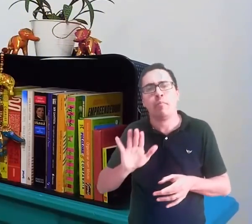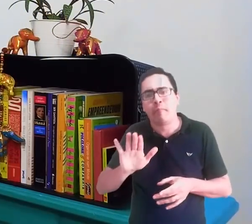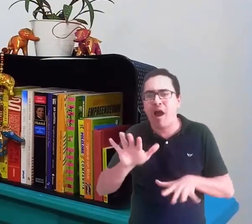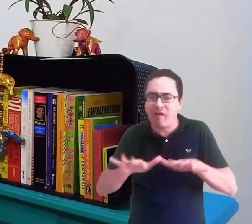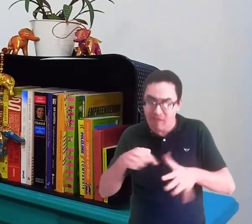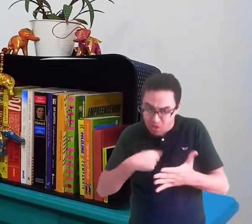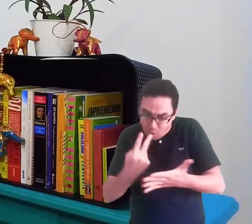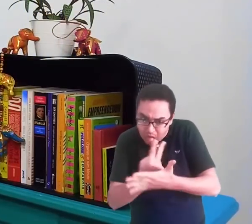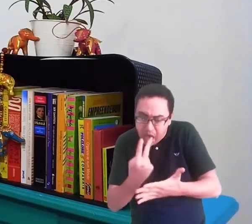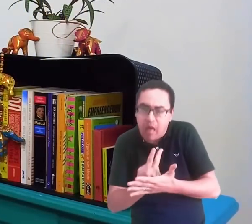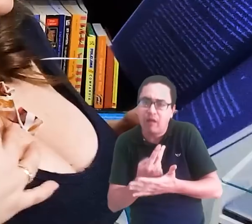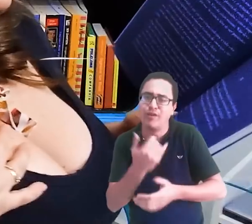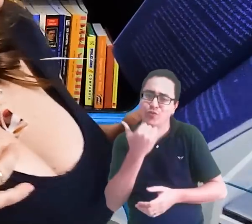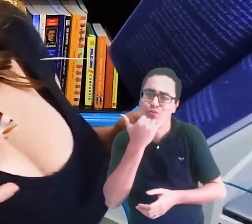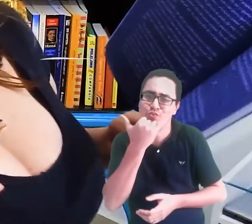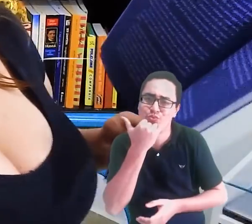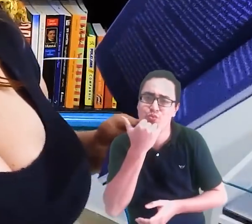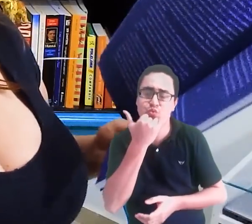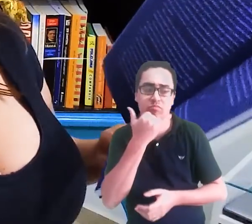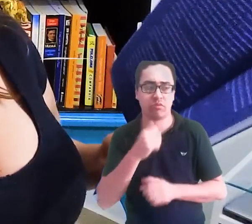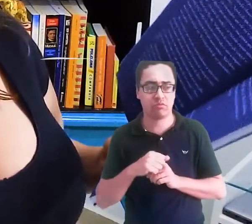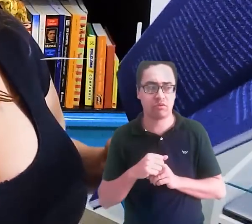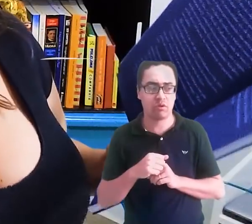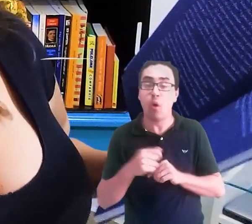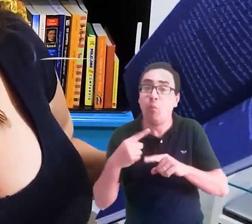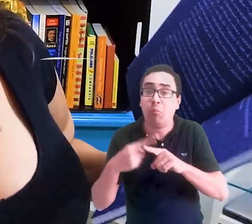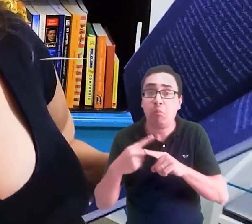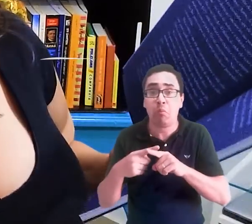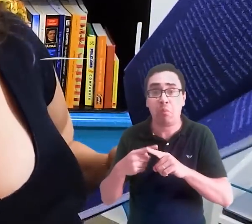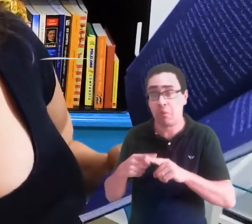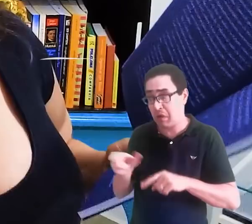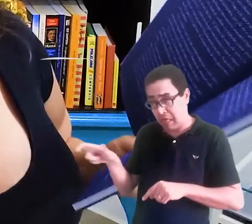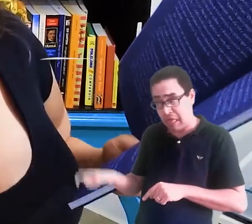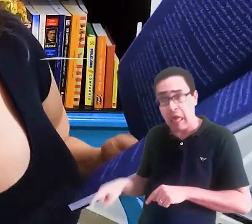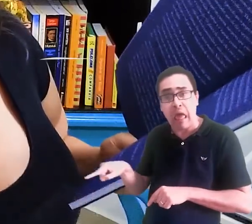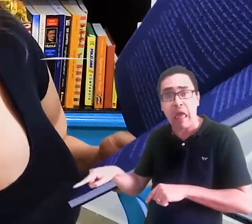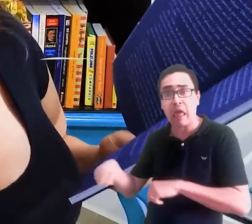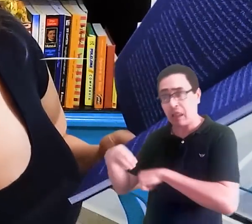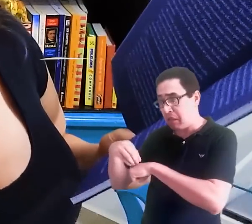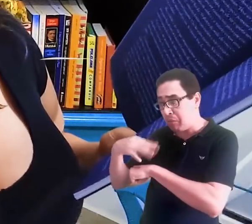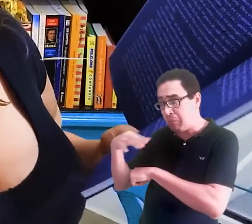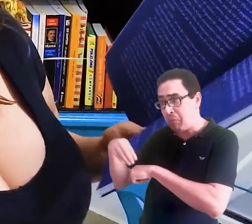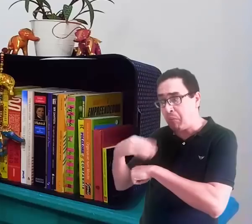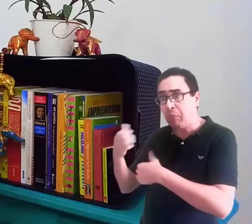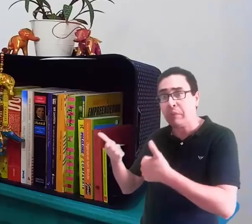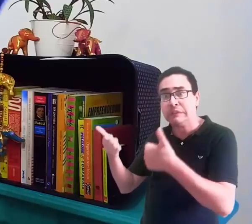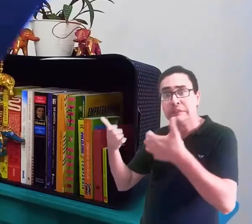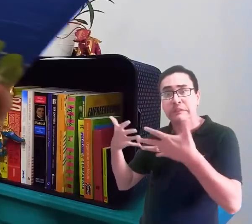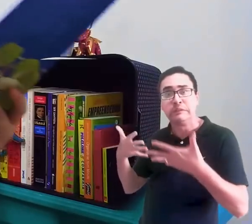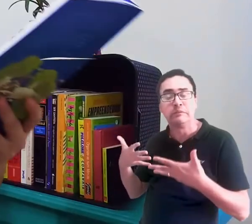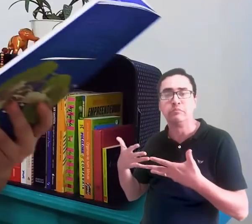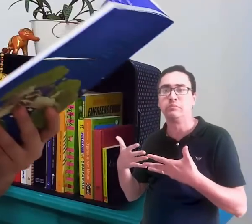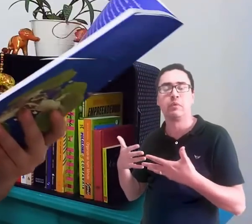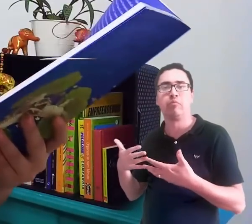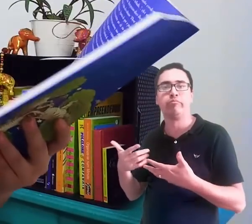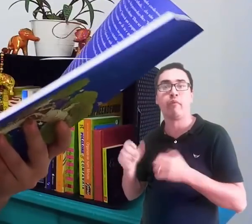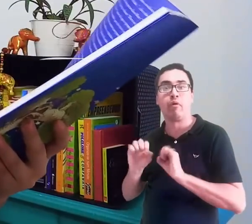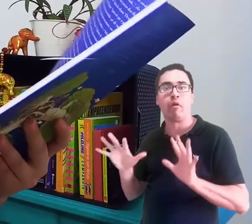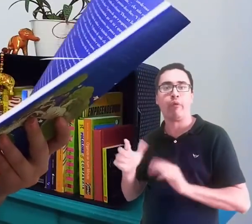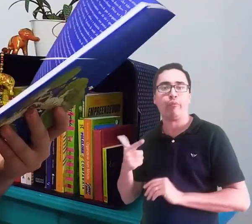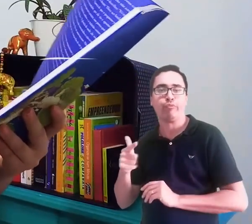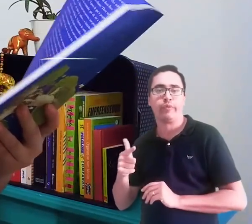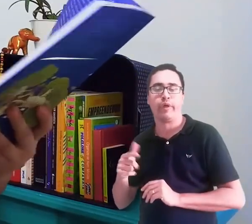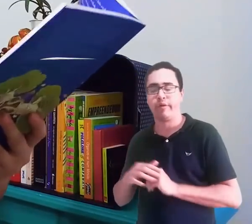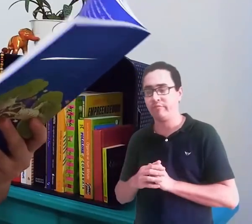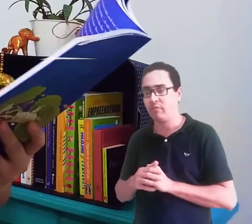particular mereço ser perdoado. Meu amigo nunca me dava explicações. Talvez me julgasse igual a